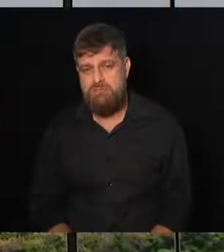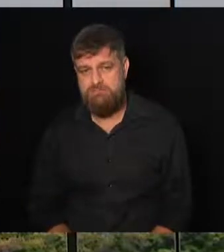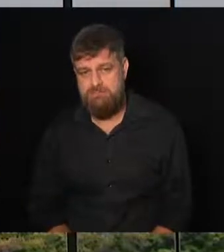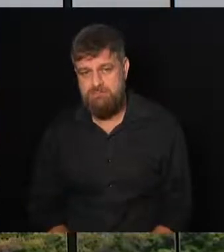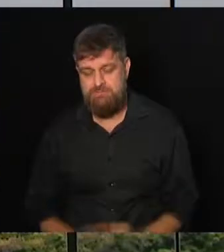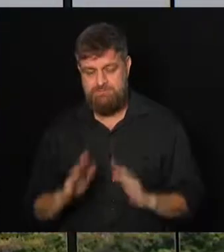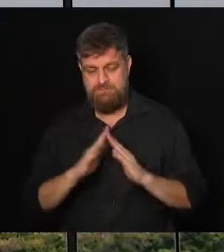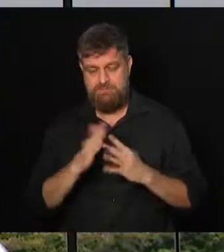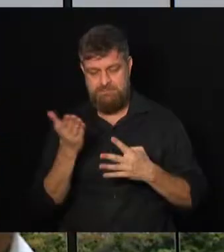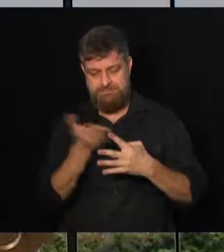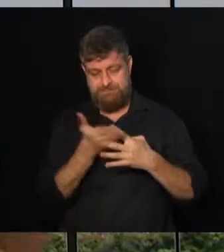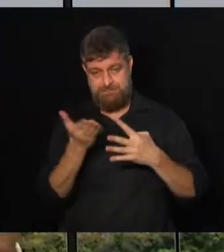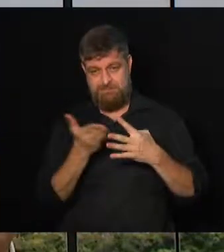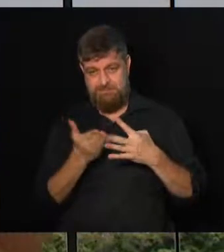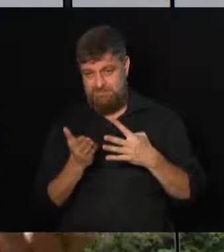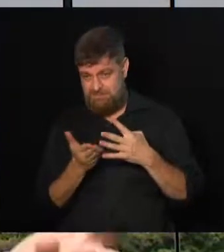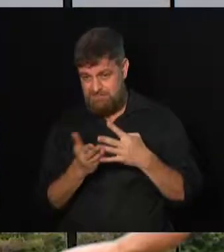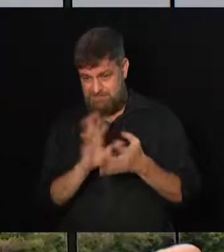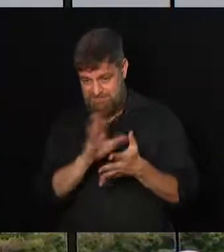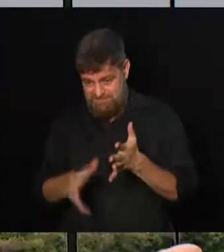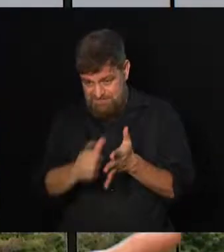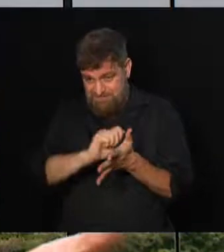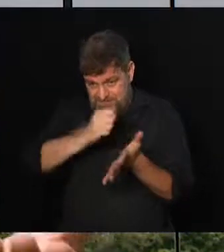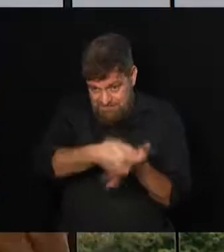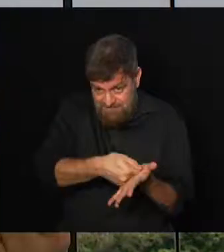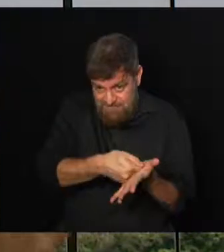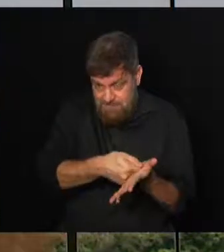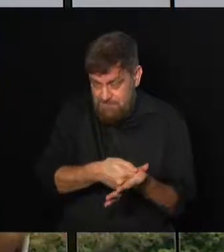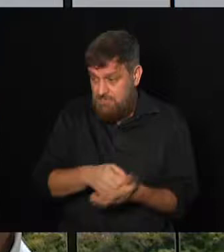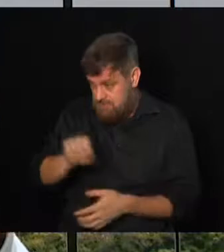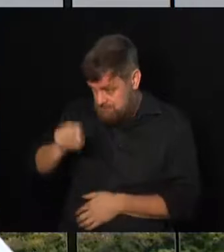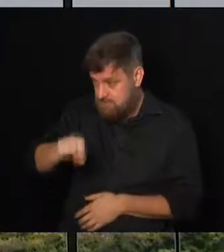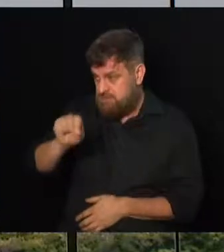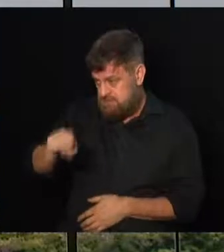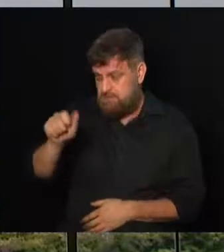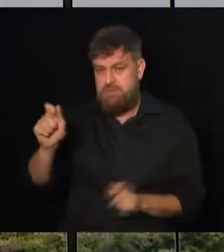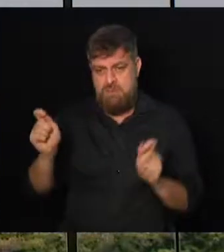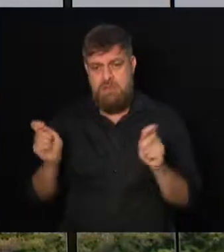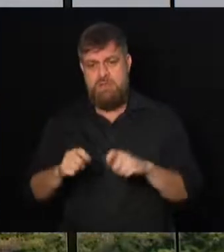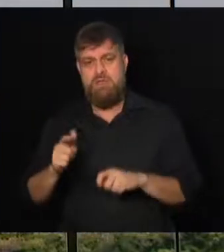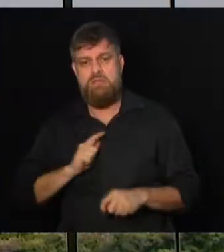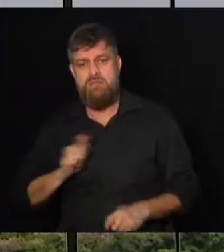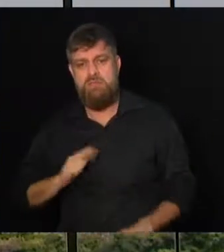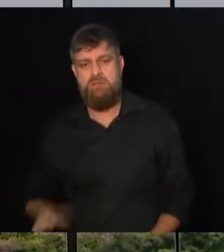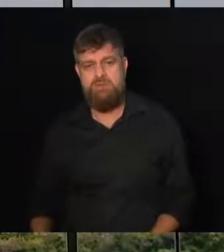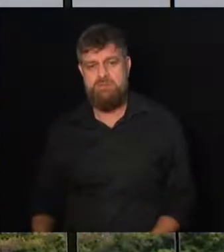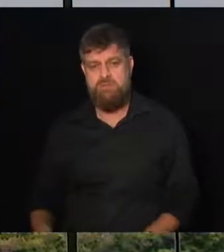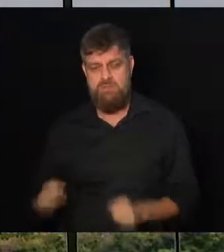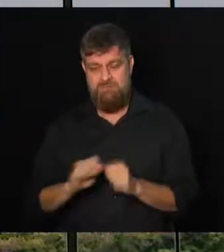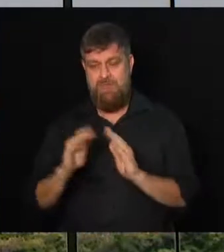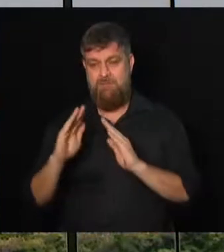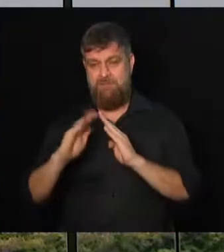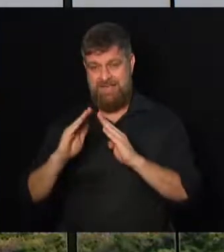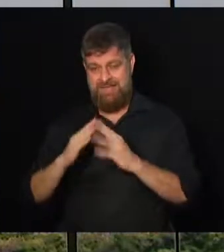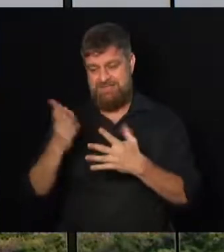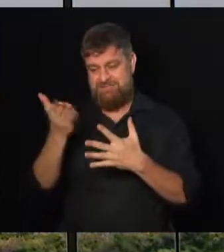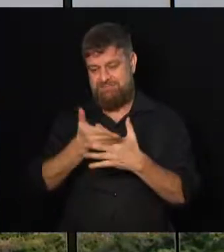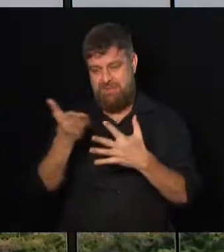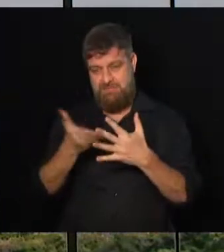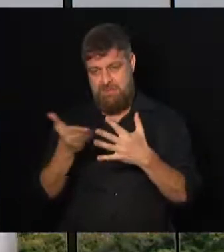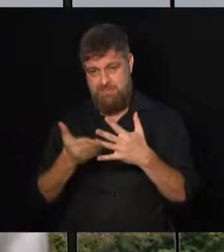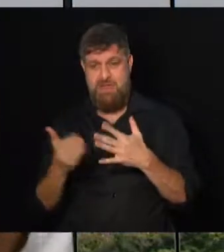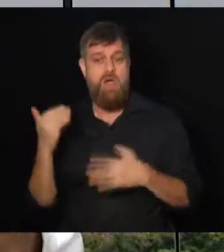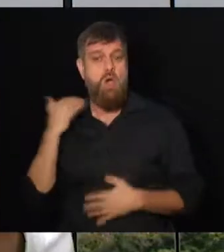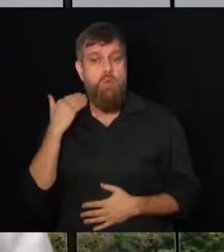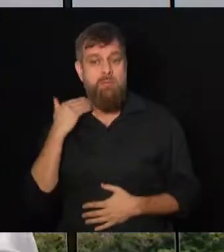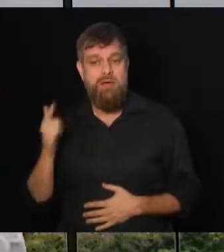quitação do imóvel, sim, você consegue levantar isso, né? Inclusive, nas asseguradoras, quando você faz uma casa financiada no banco, o banco